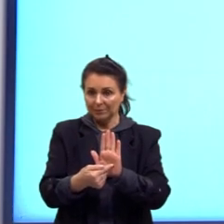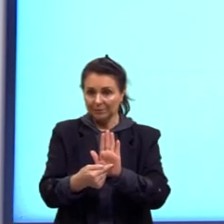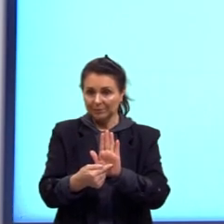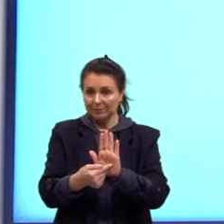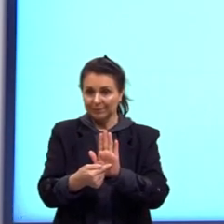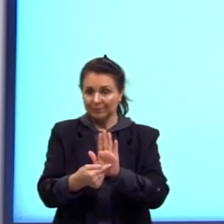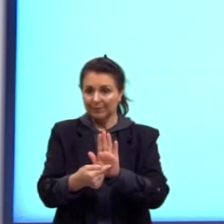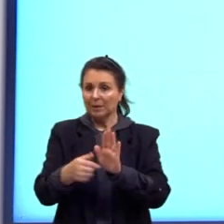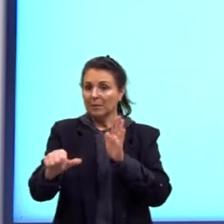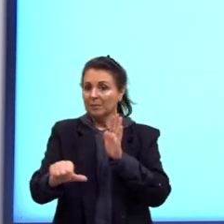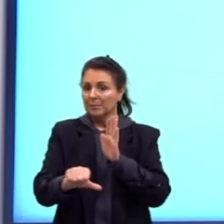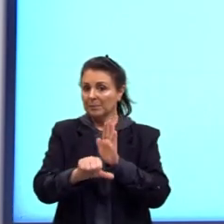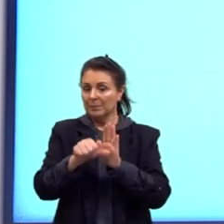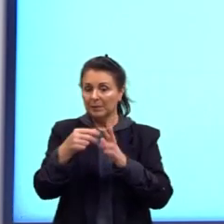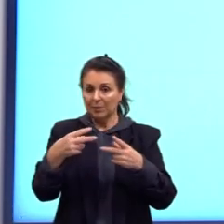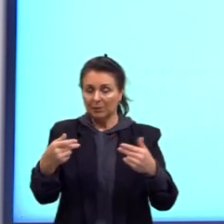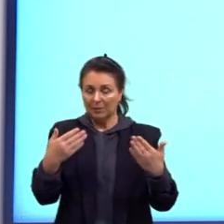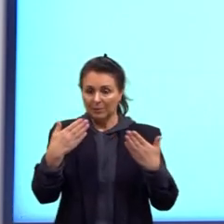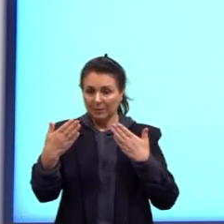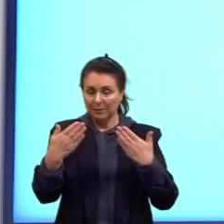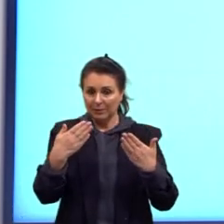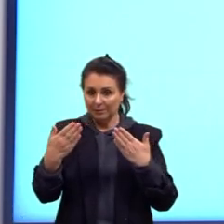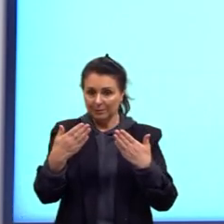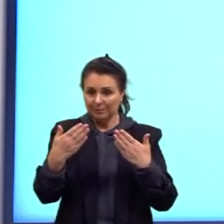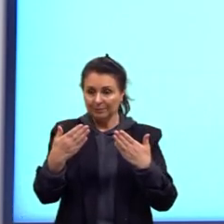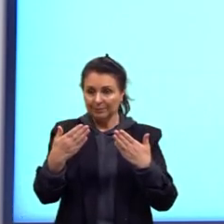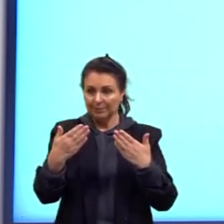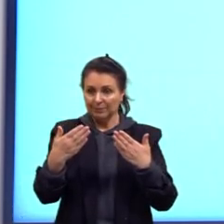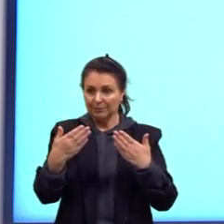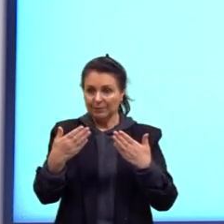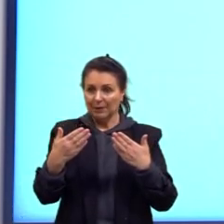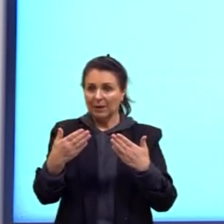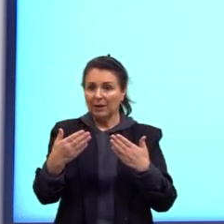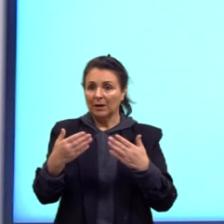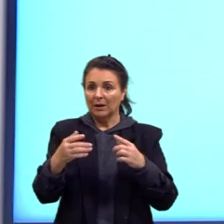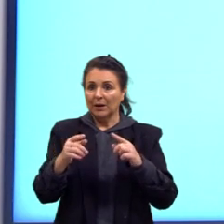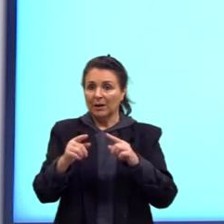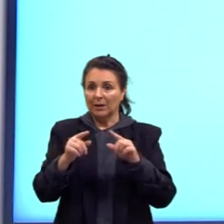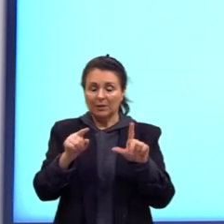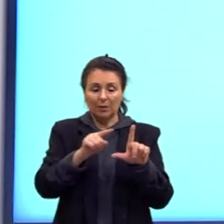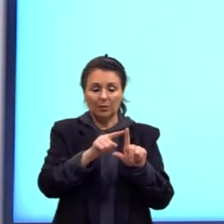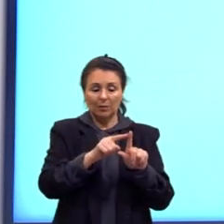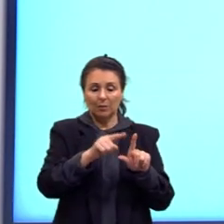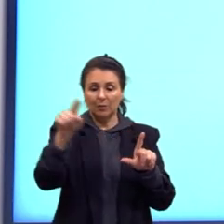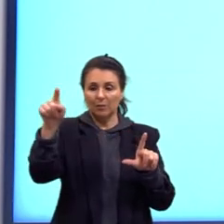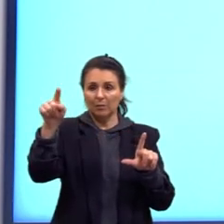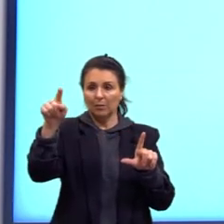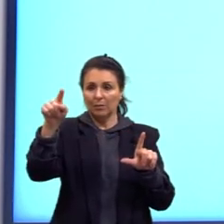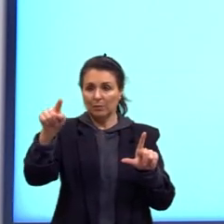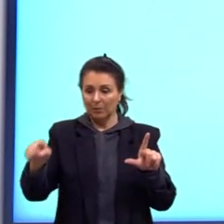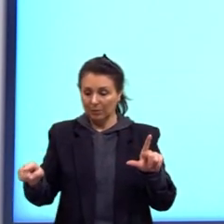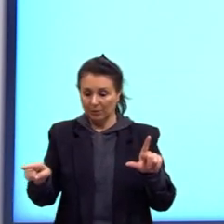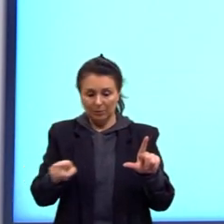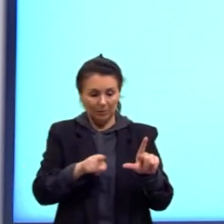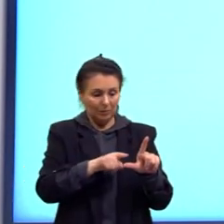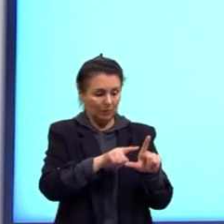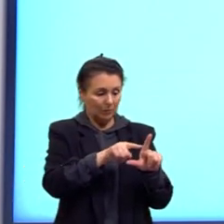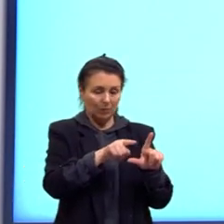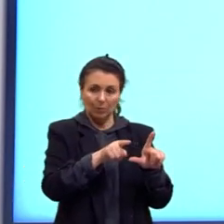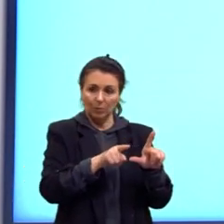essa é a primeira questão que nós vamos analisar aqui eu marquei ângulos internos então nós temos aqui